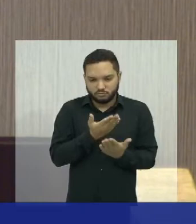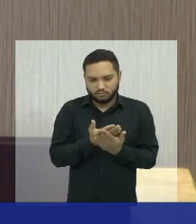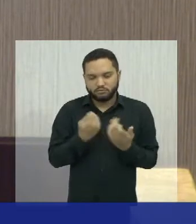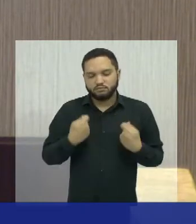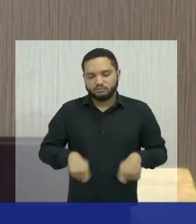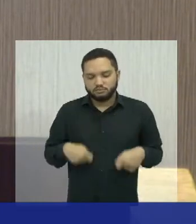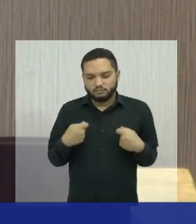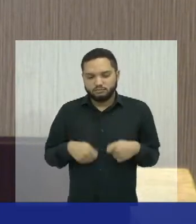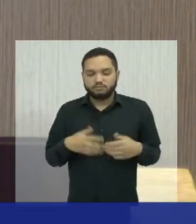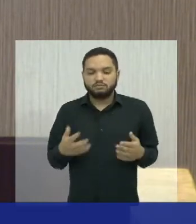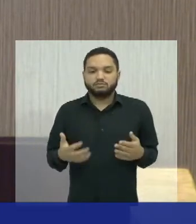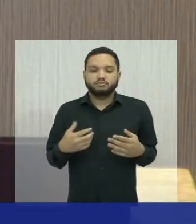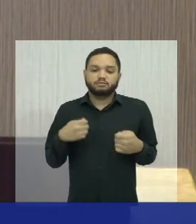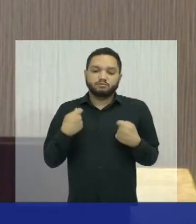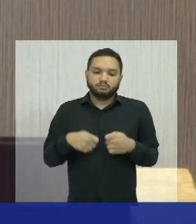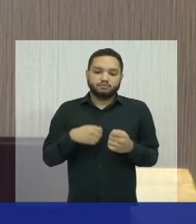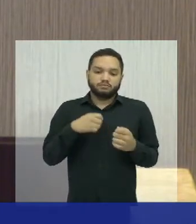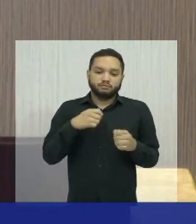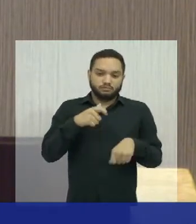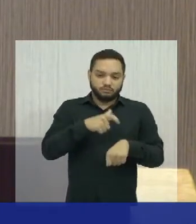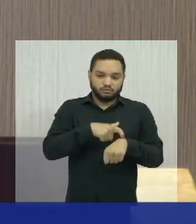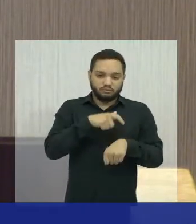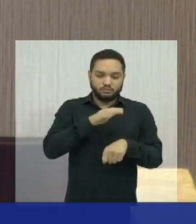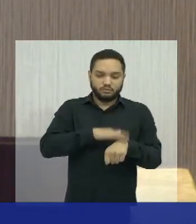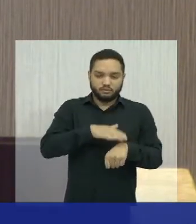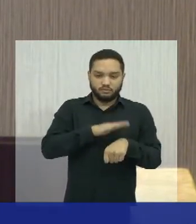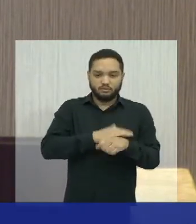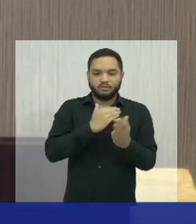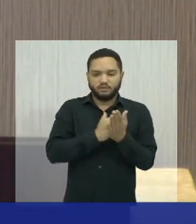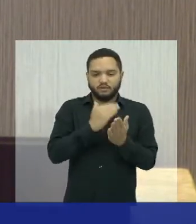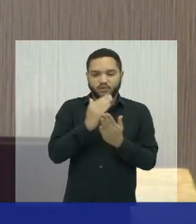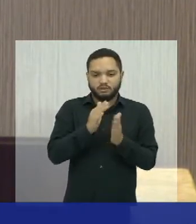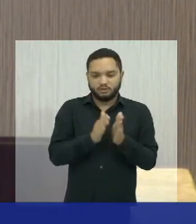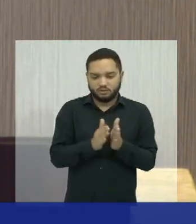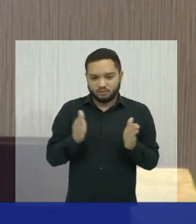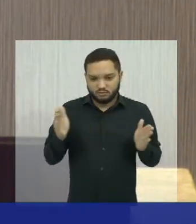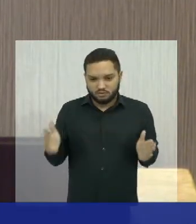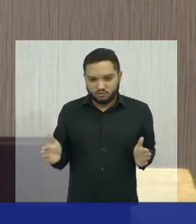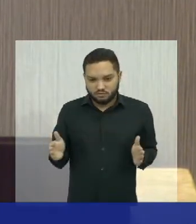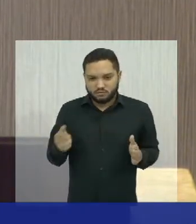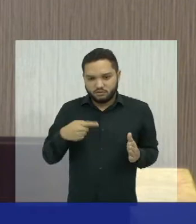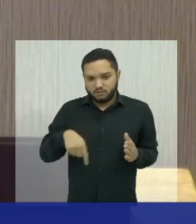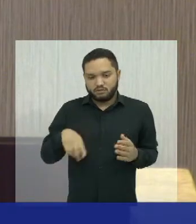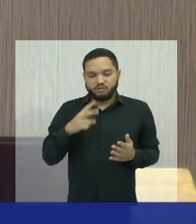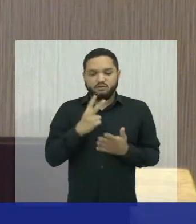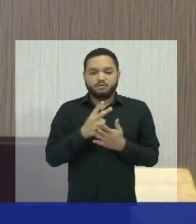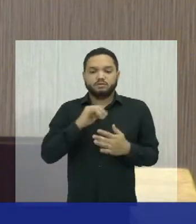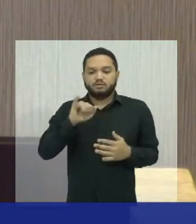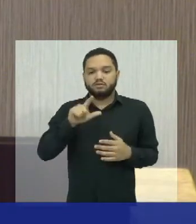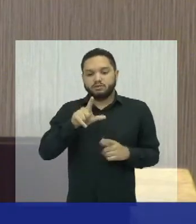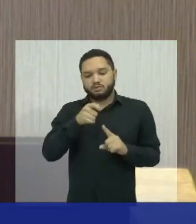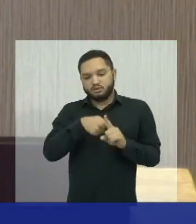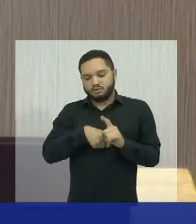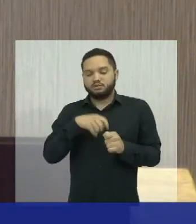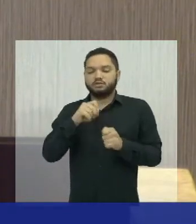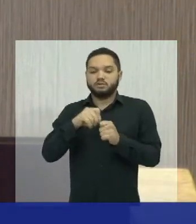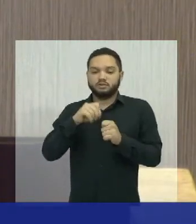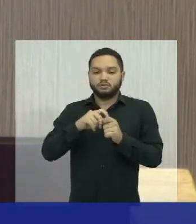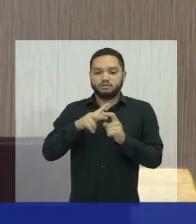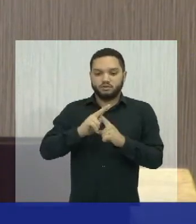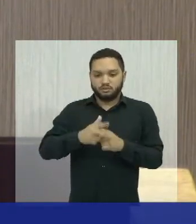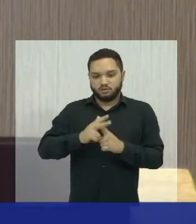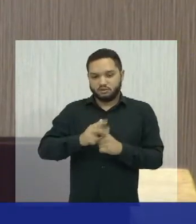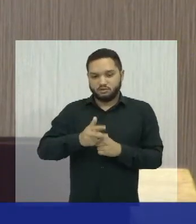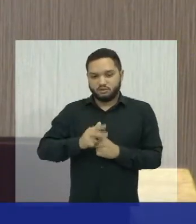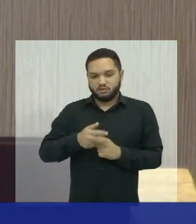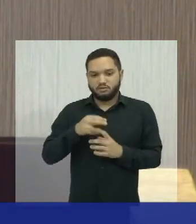que esse prazo seja estendido, porque nós tiramos sempre o mês de julho para fazer esses